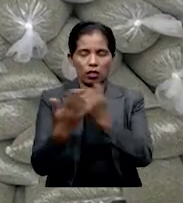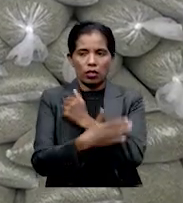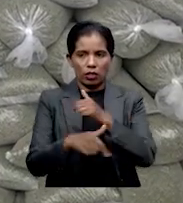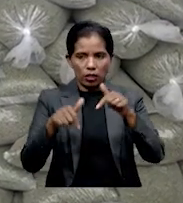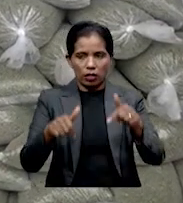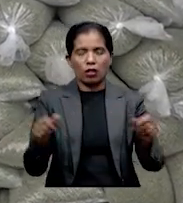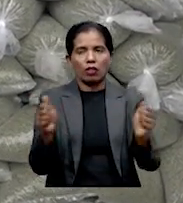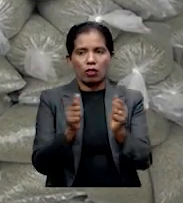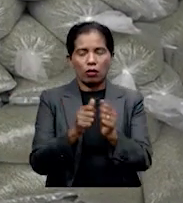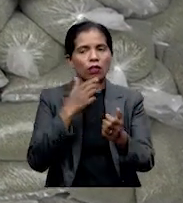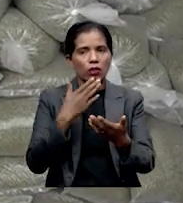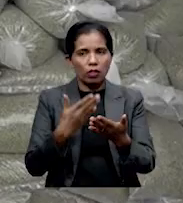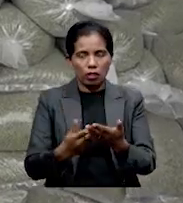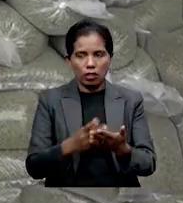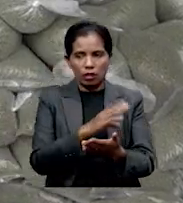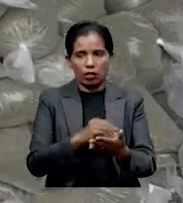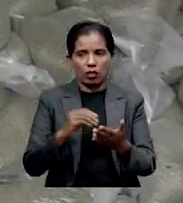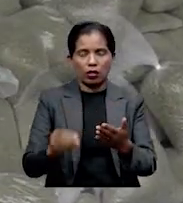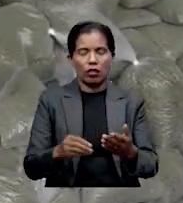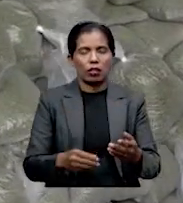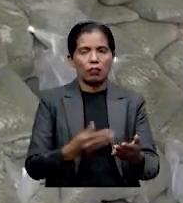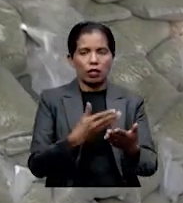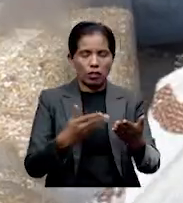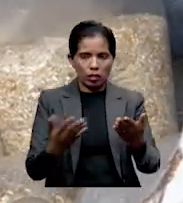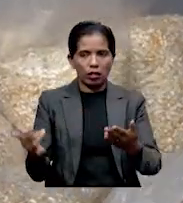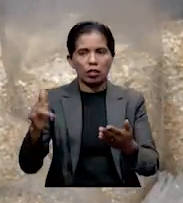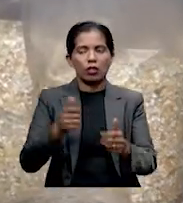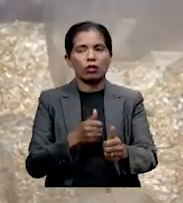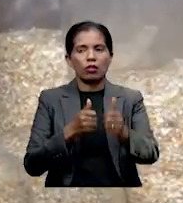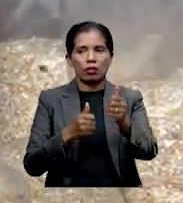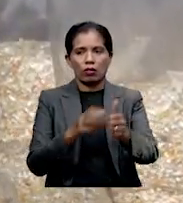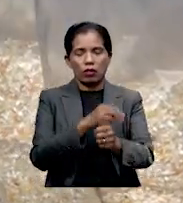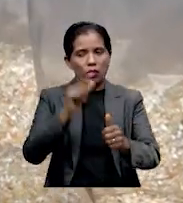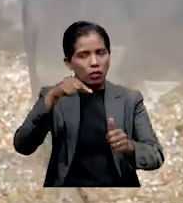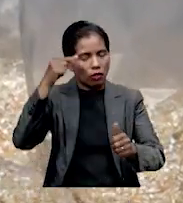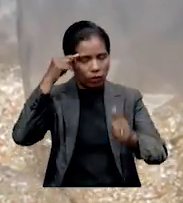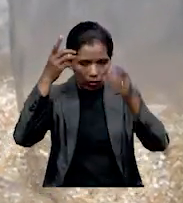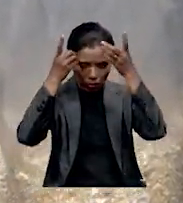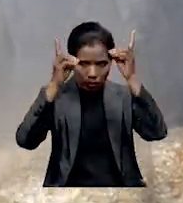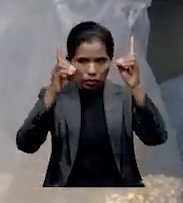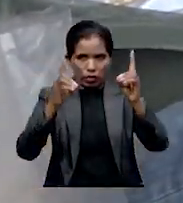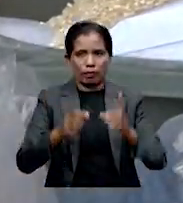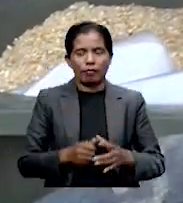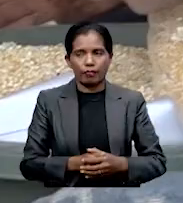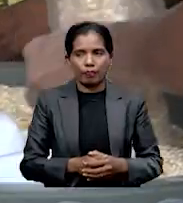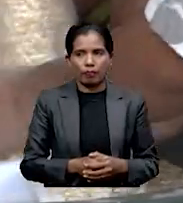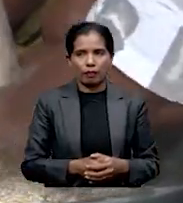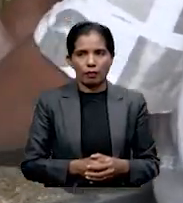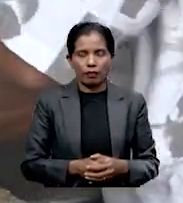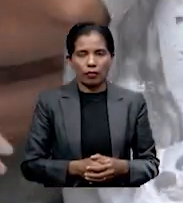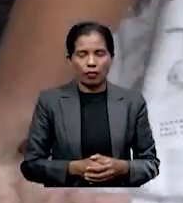ho qualidade diak no quantidade ba produto hirak ne tuir duni presu nebe governo defini. Saba si sta valli kala